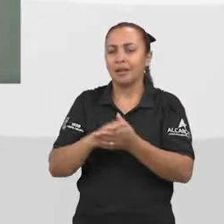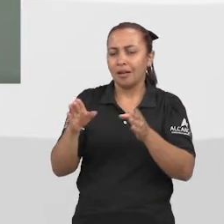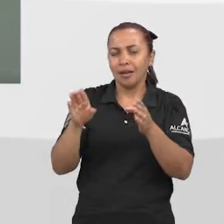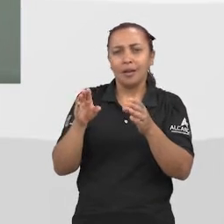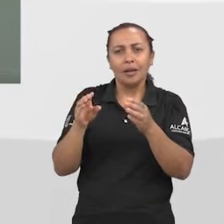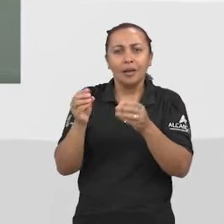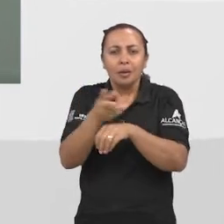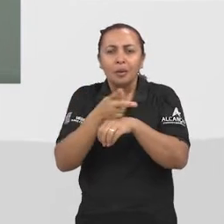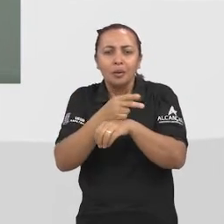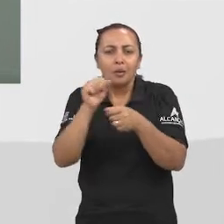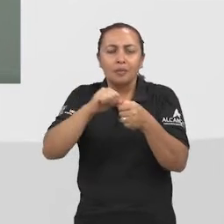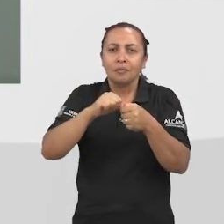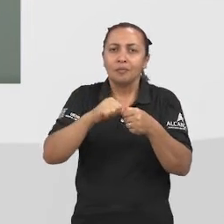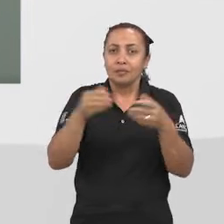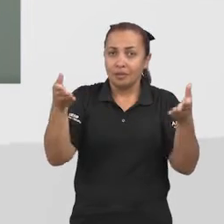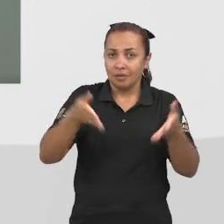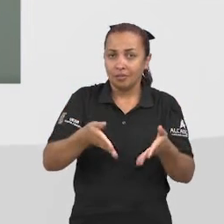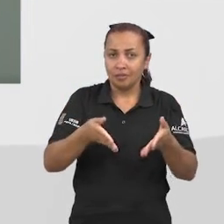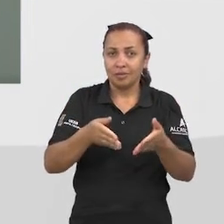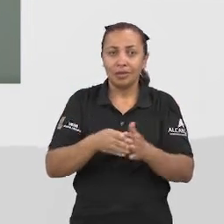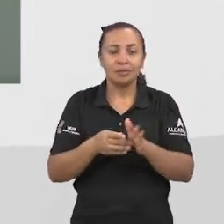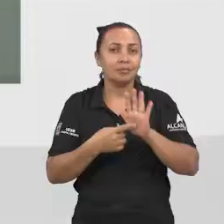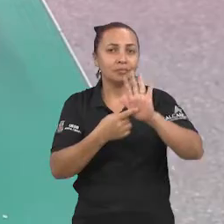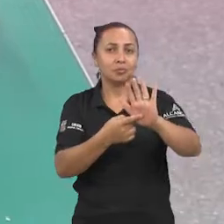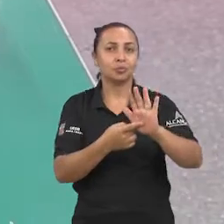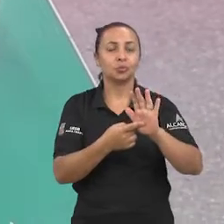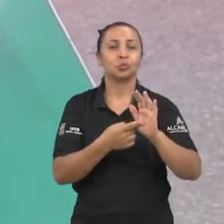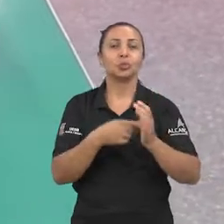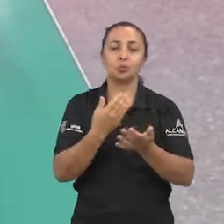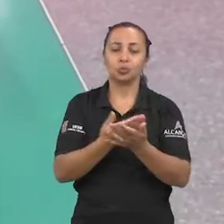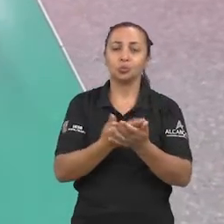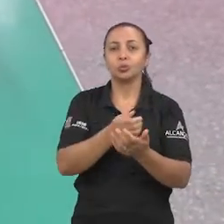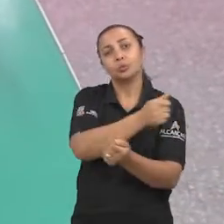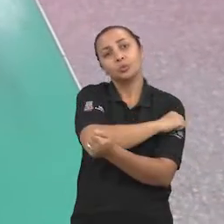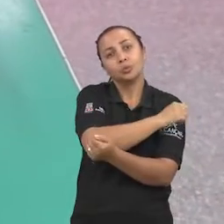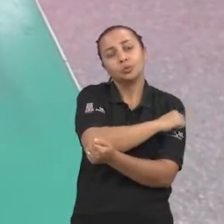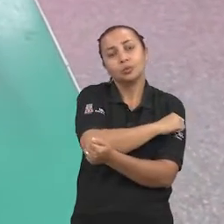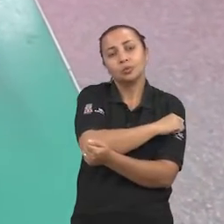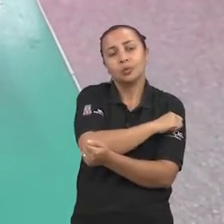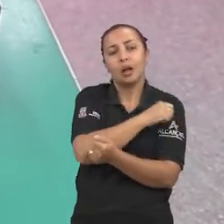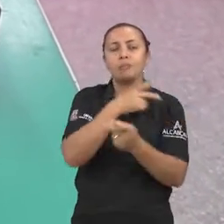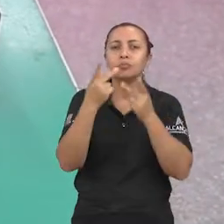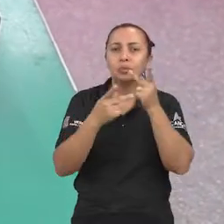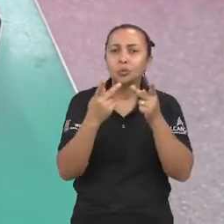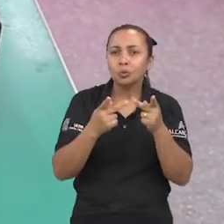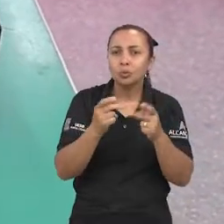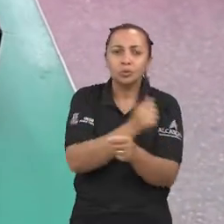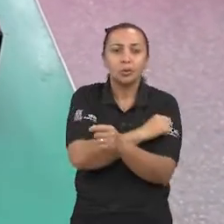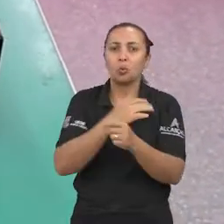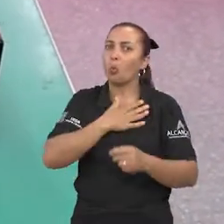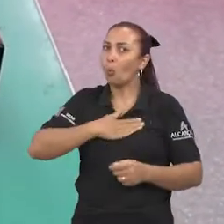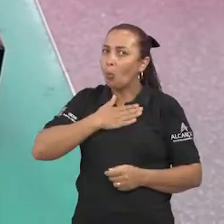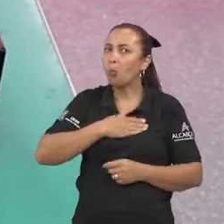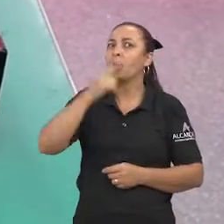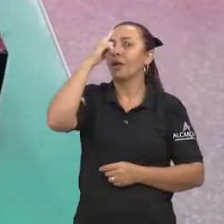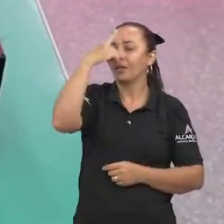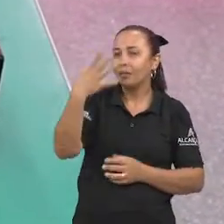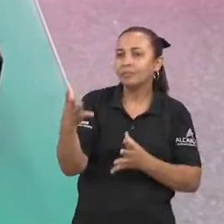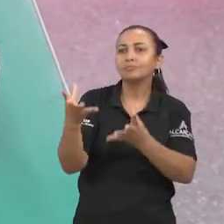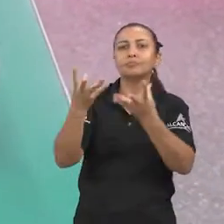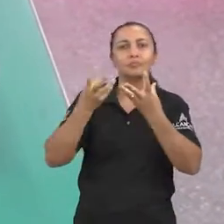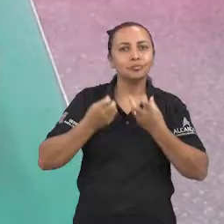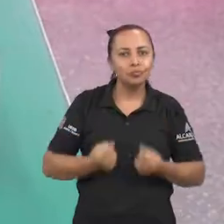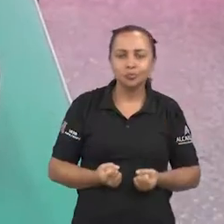ele tentou implantar e colocou essa ideia nos estudantes. Os estudantes compraram a ideia